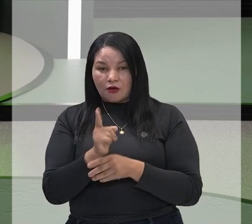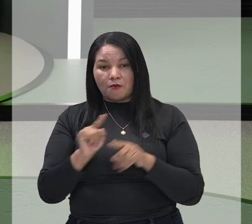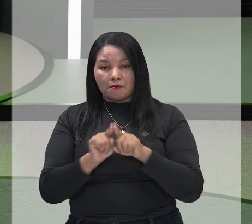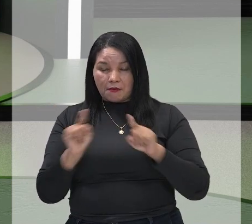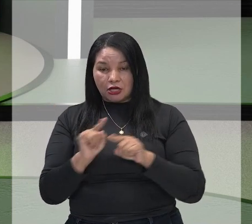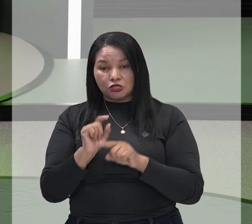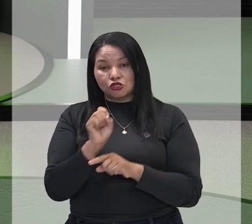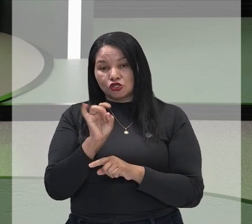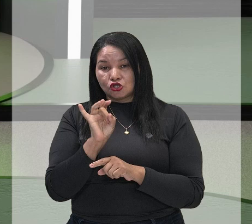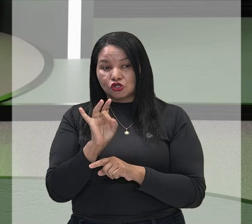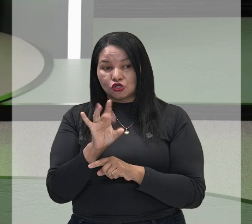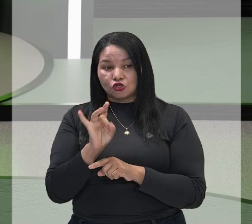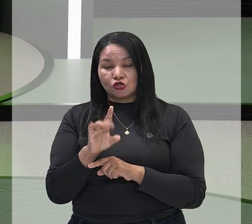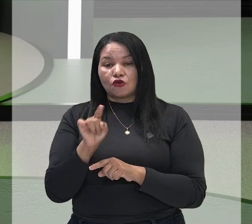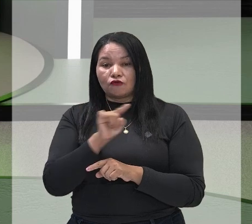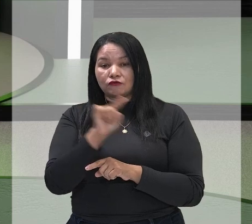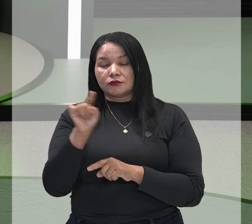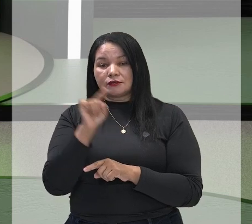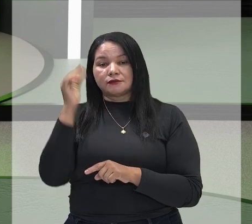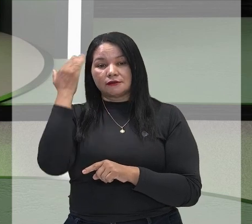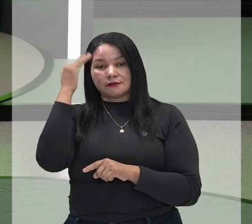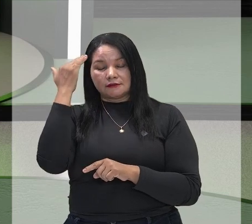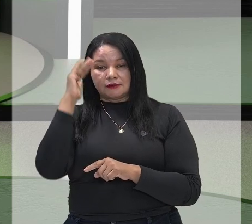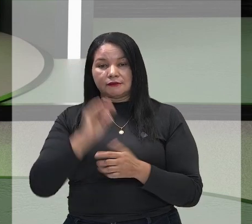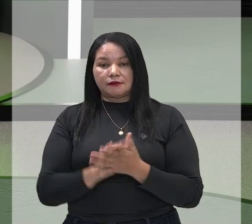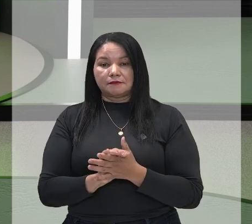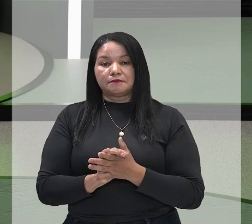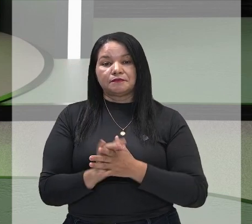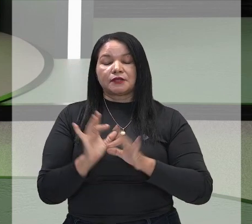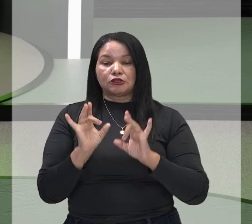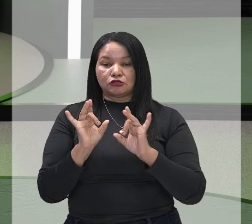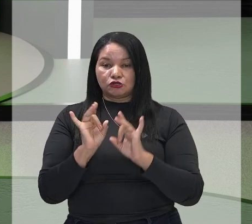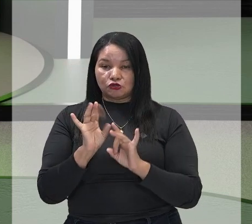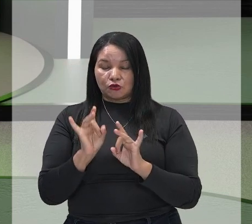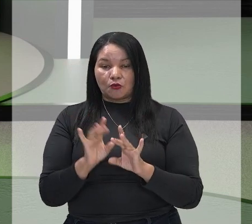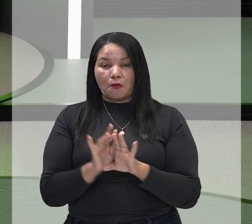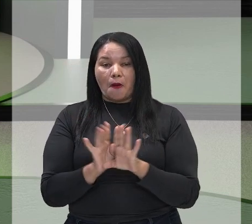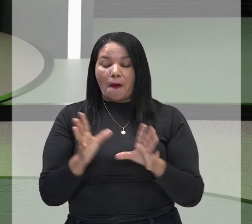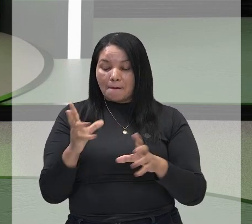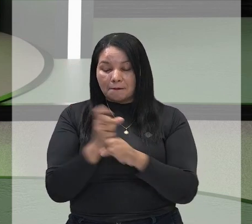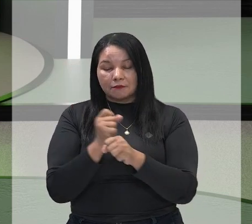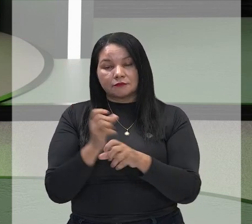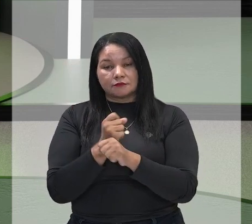principalmente temas relacionados com a eletricidade, a gente tem aplicações de cálculos